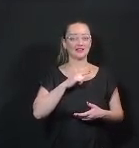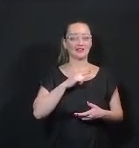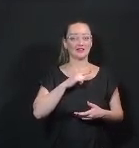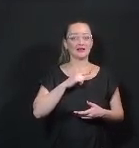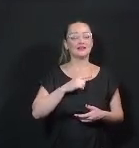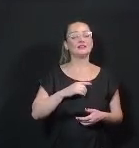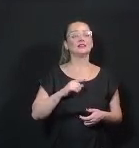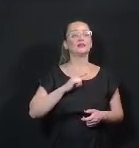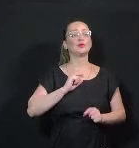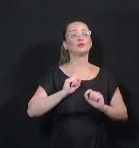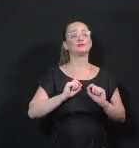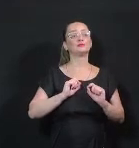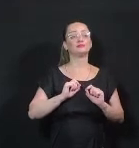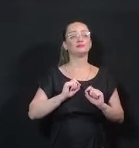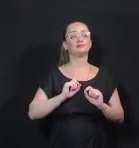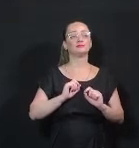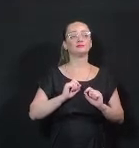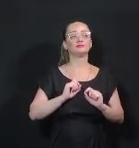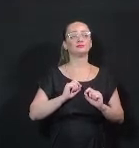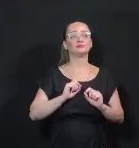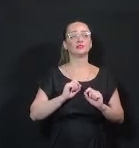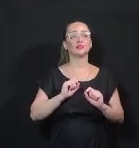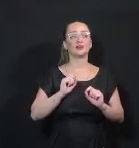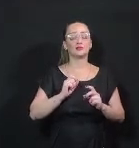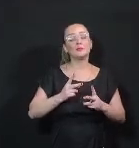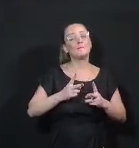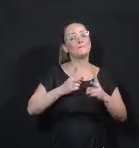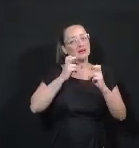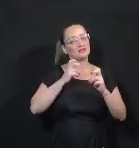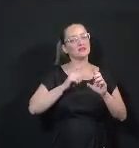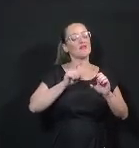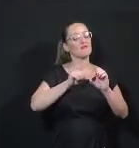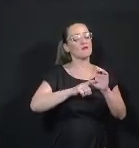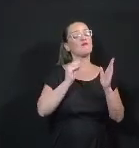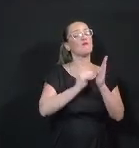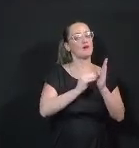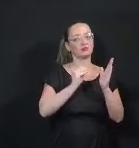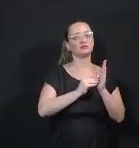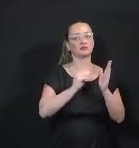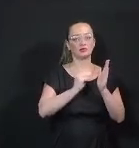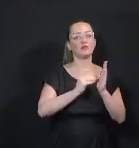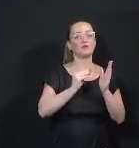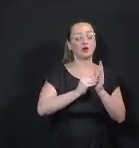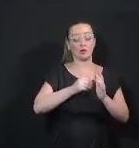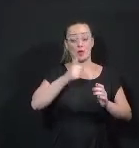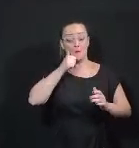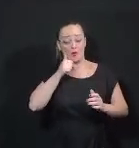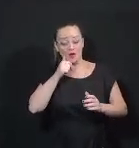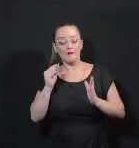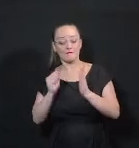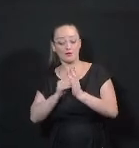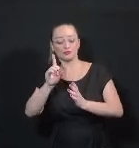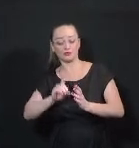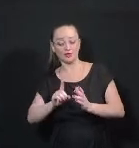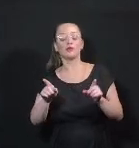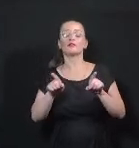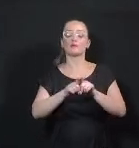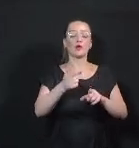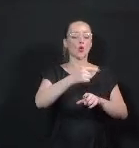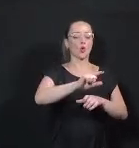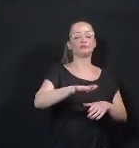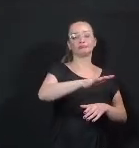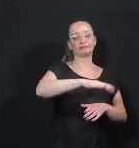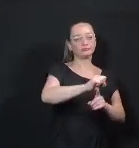aí, nós somos devedores, né, não só das mulheres, mas também de outros segmentos